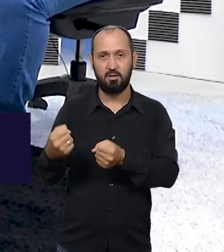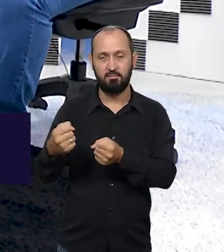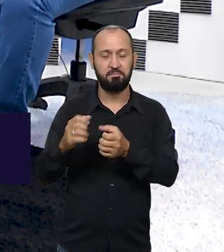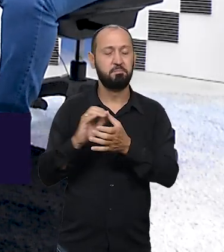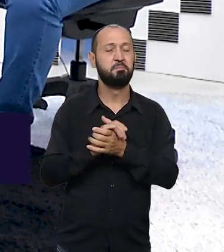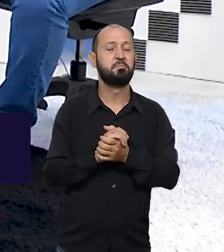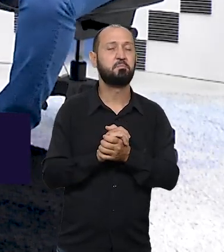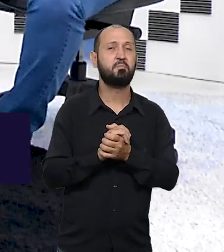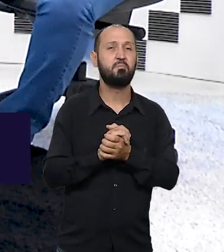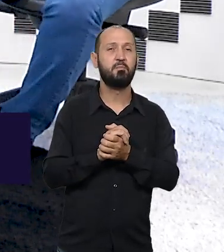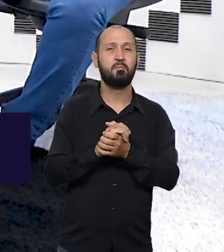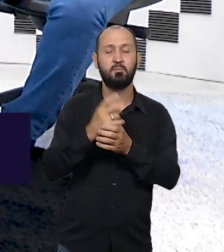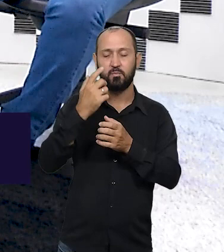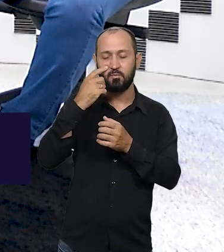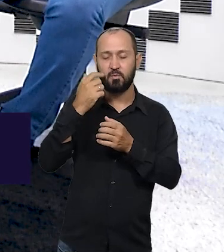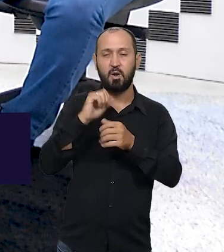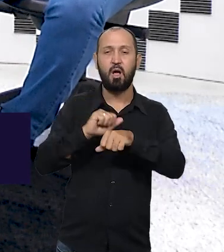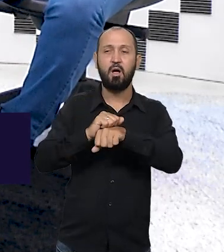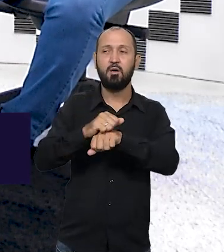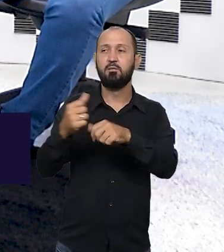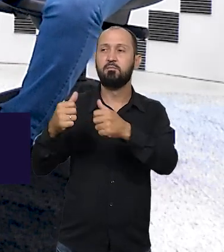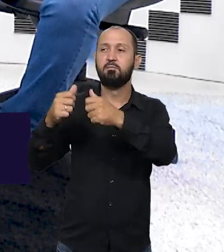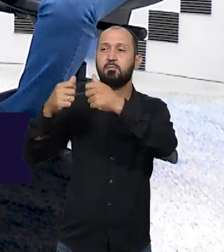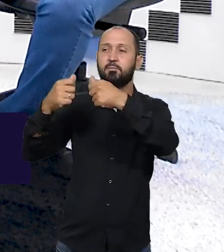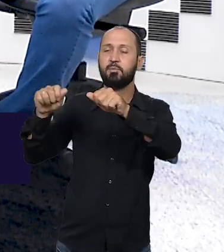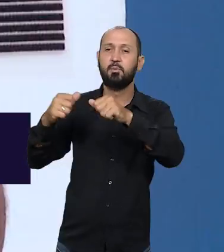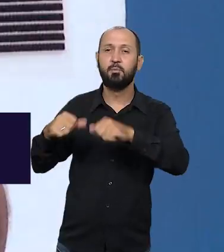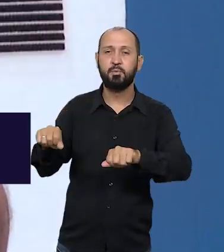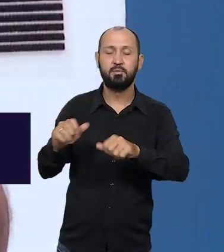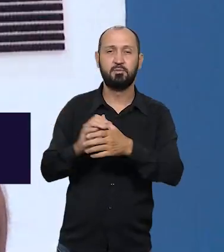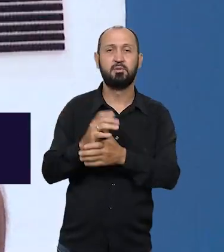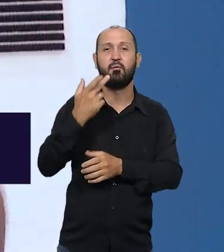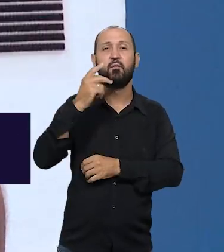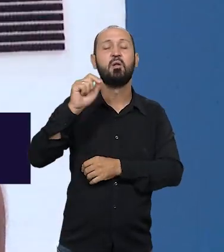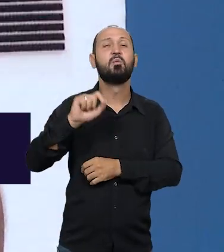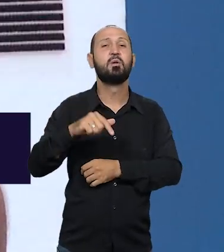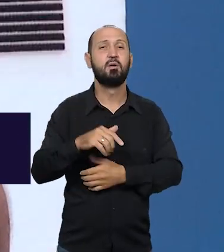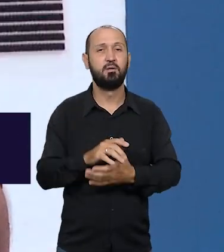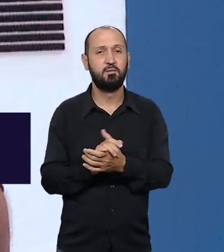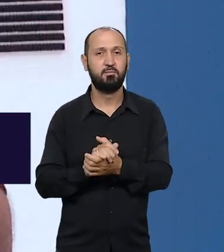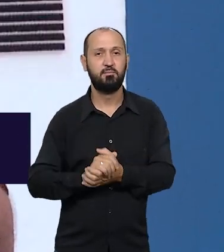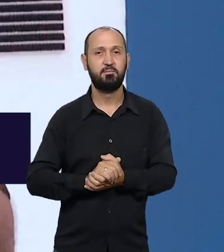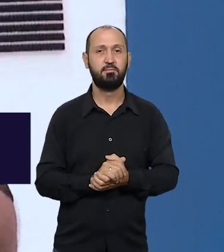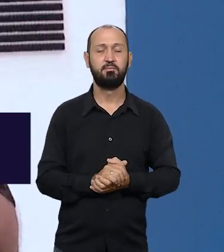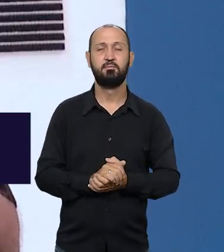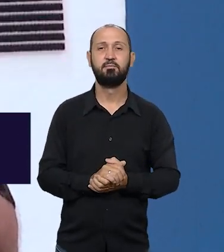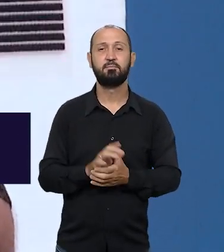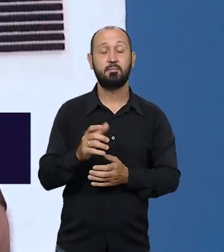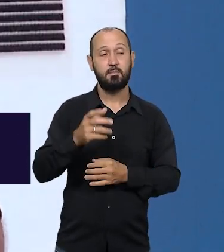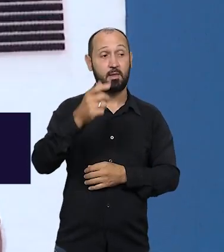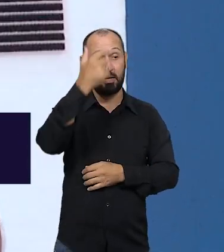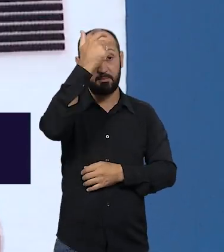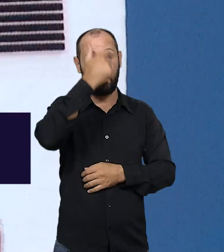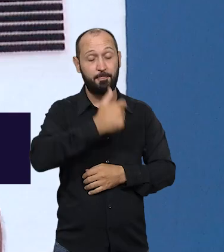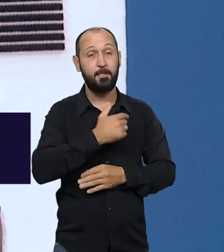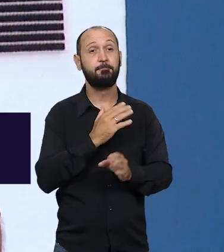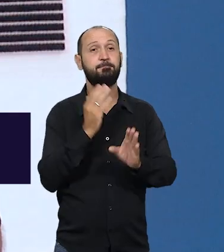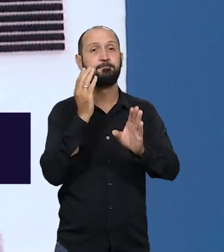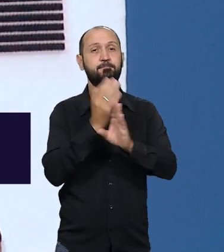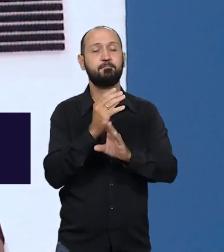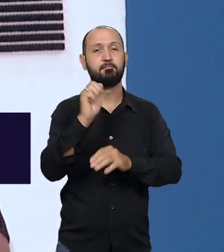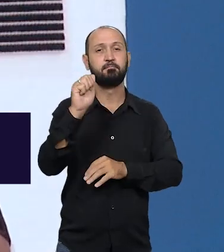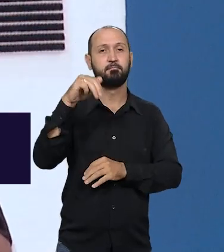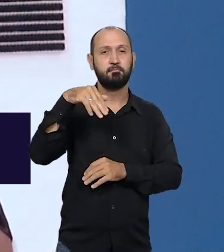repente, a gente fala muito sobre isso daqui, para que as pessoas se identifiquem, né? Ama, viste, falem. É uma estratégia que a gente fala